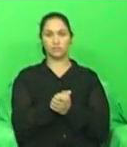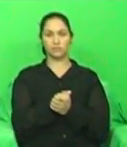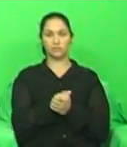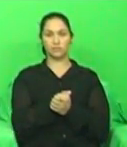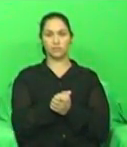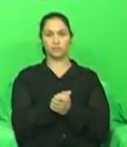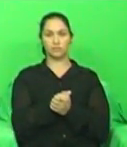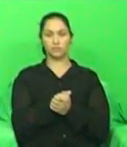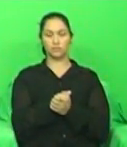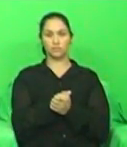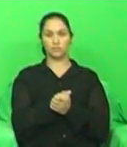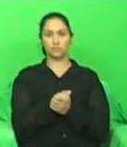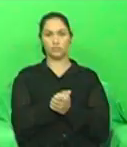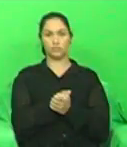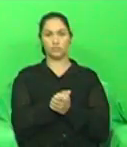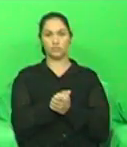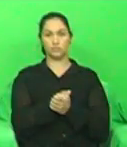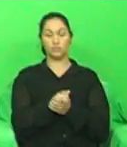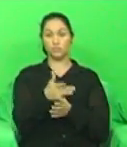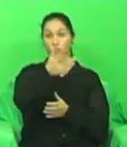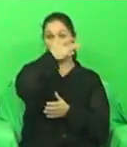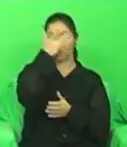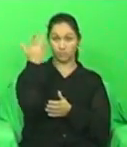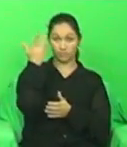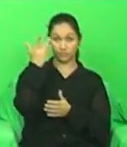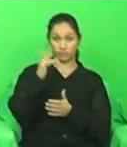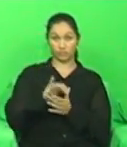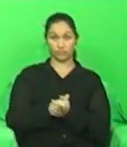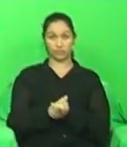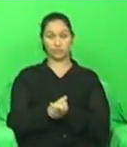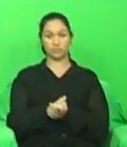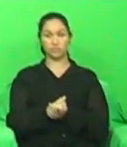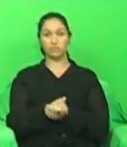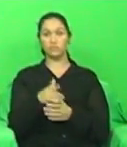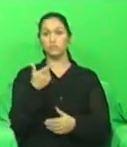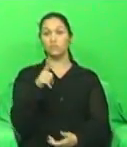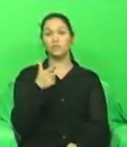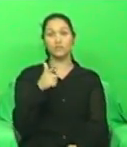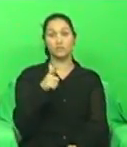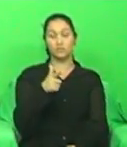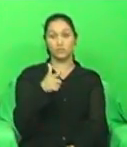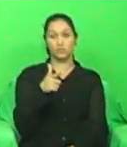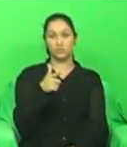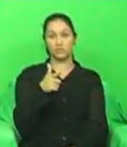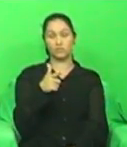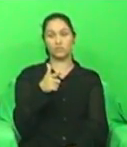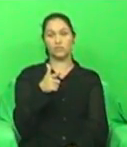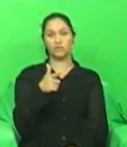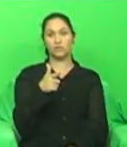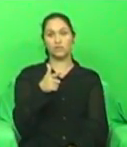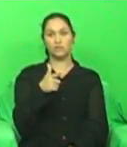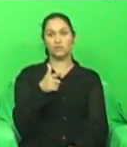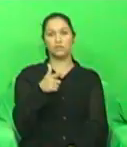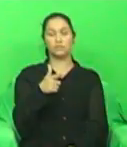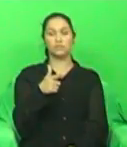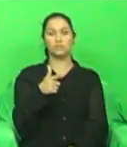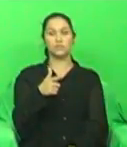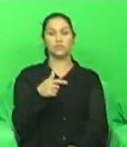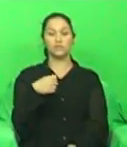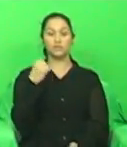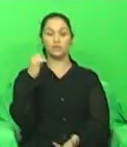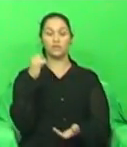isenção da tarifa de esgoto nos casos em que há as propriedades estão abaixo do nível em 2016